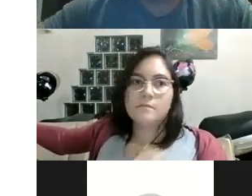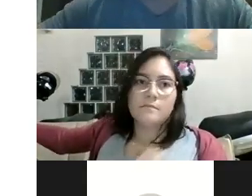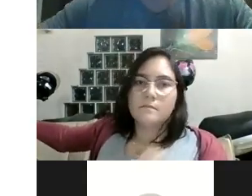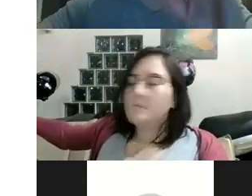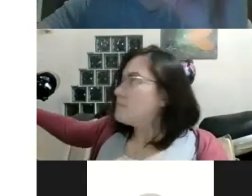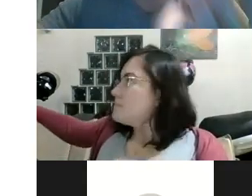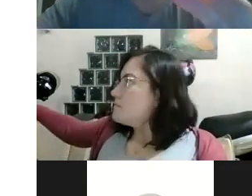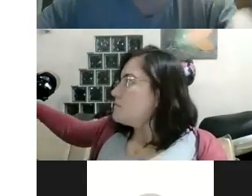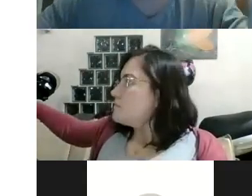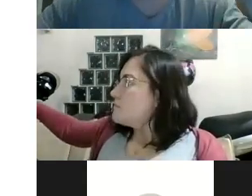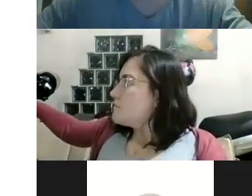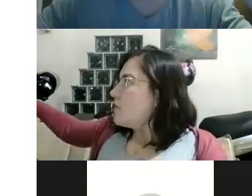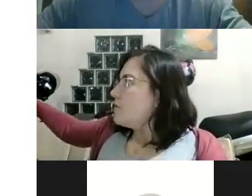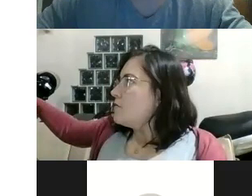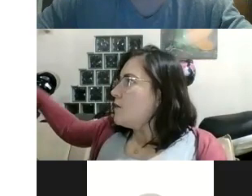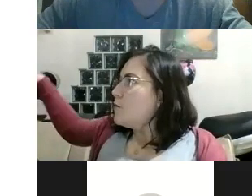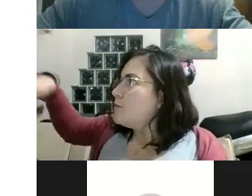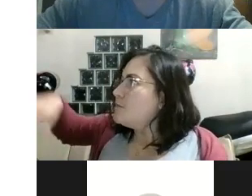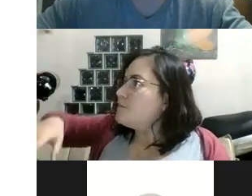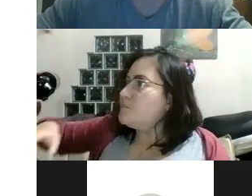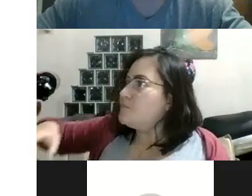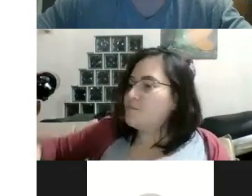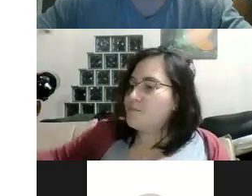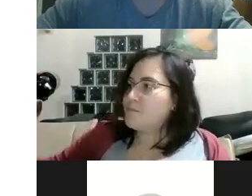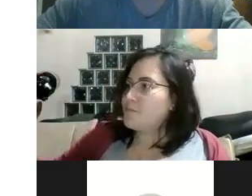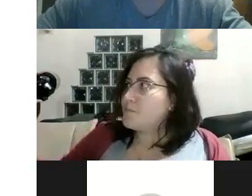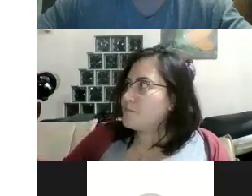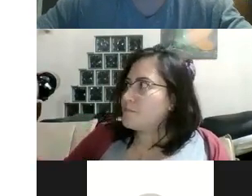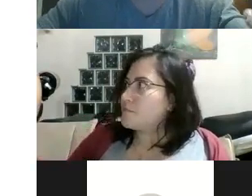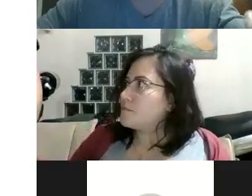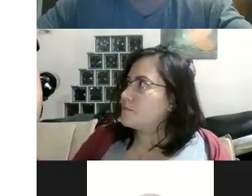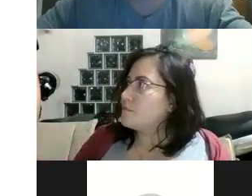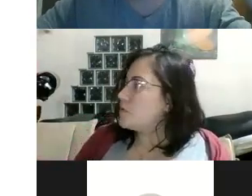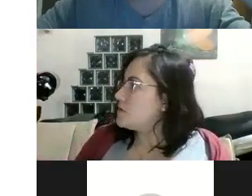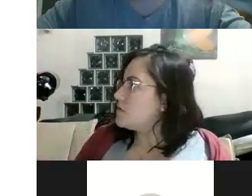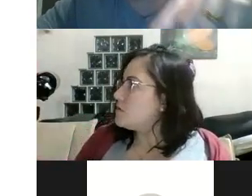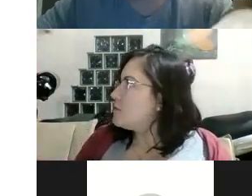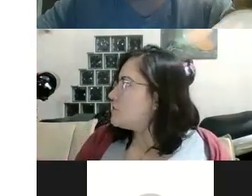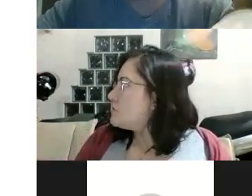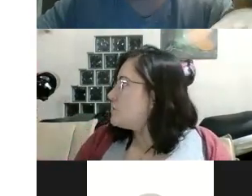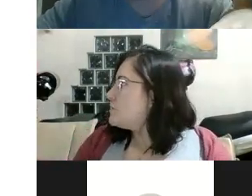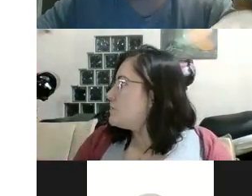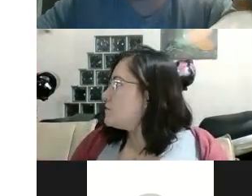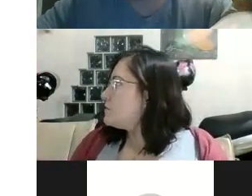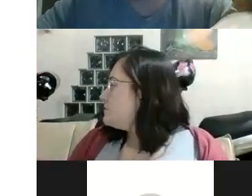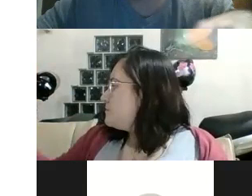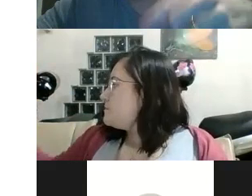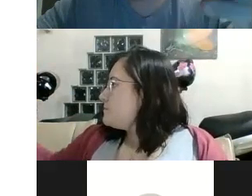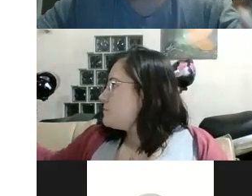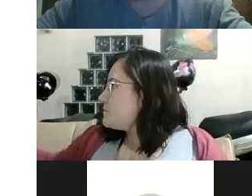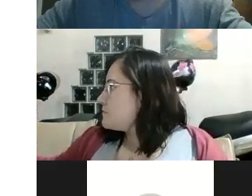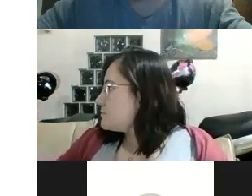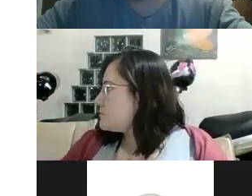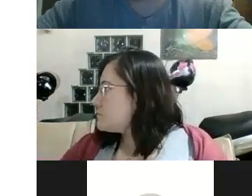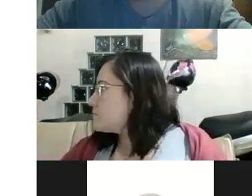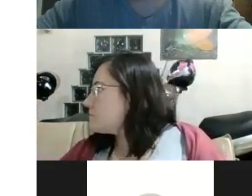regra. Lá eles evacuaram 2 cidades em uma semana. Porque se a barragem